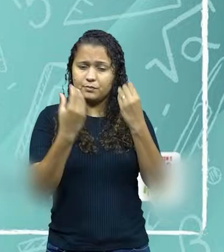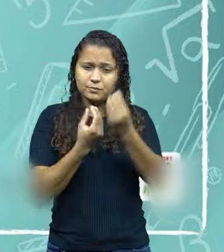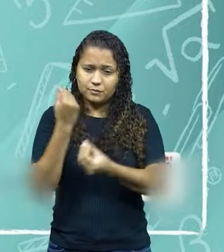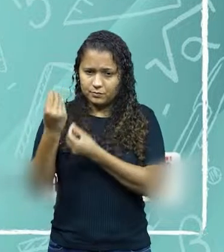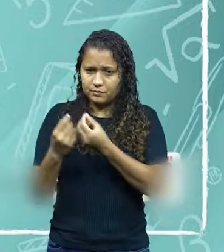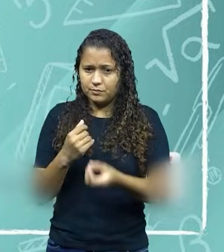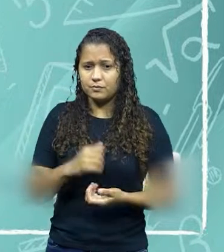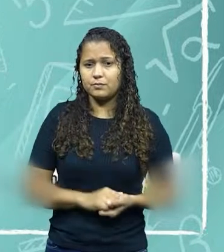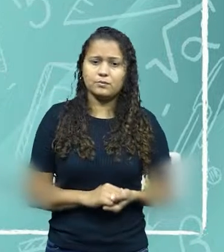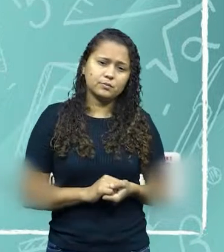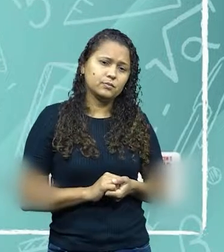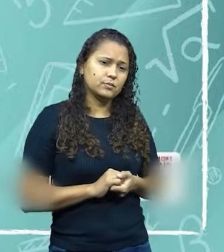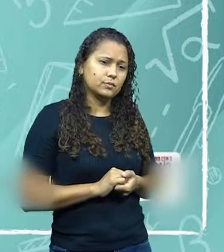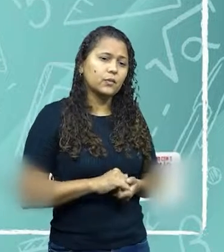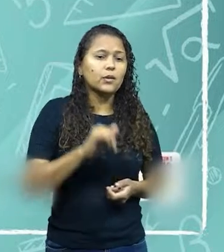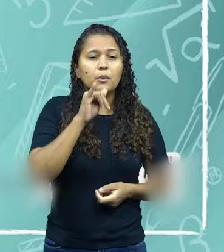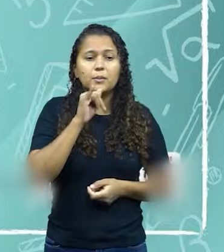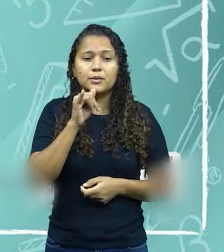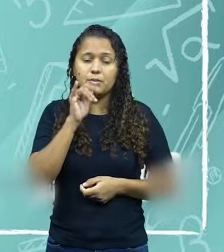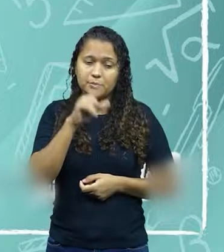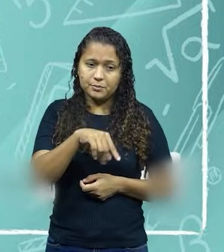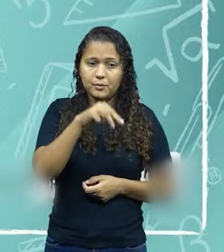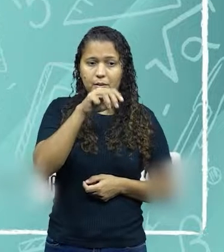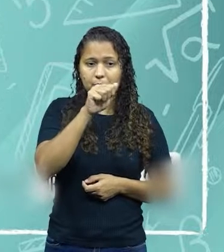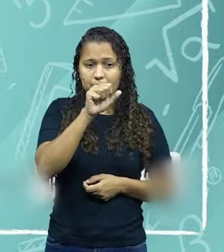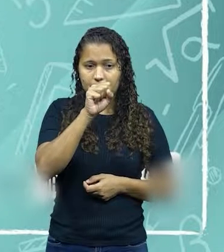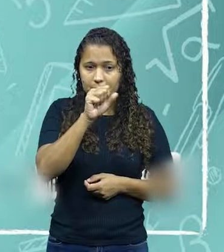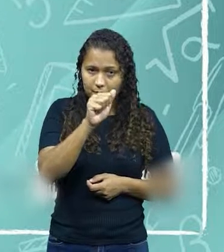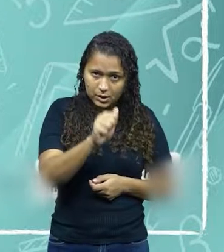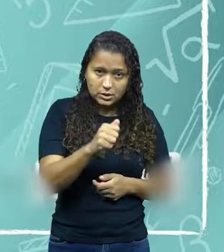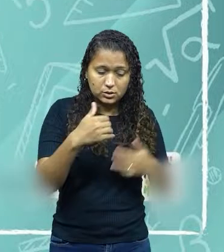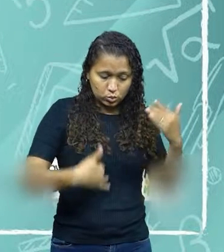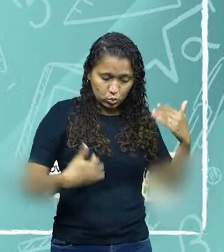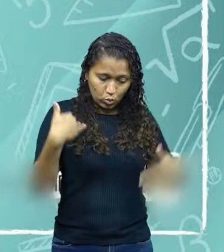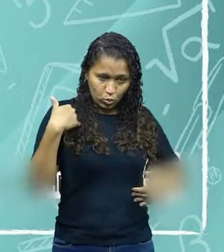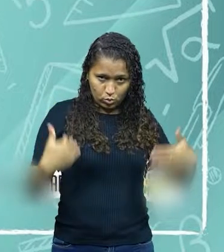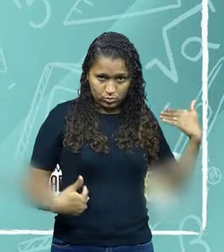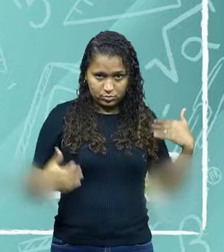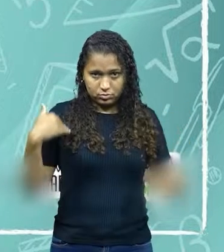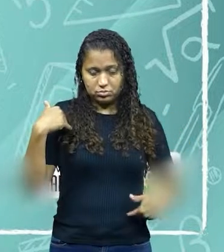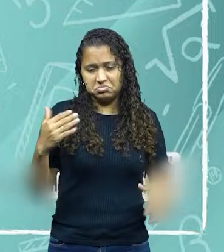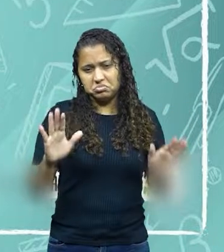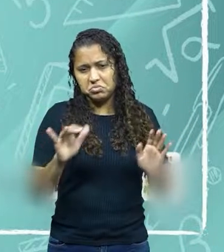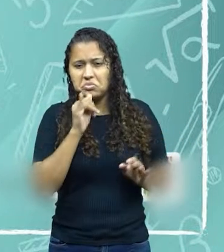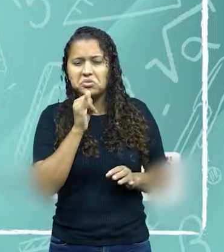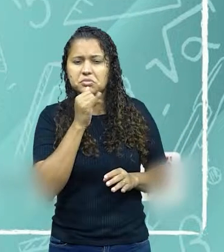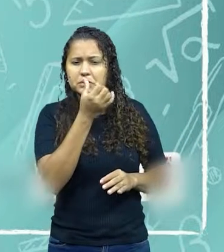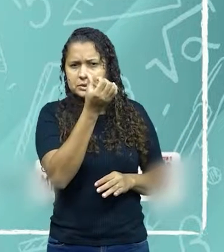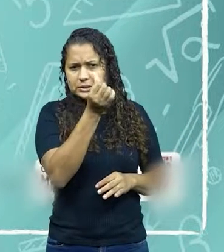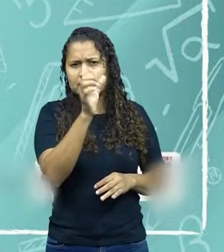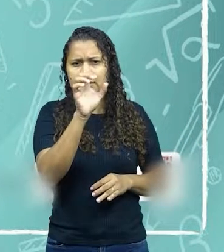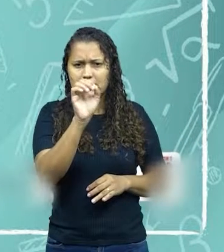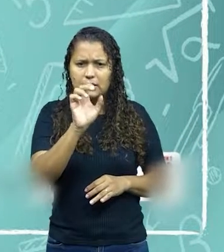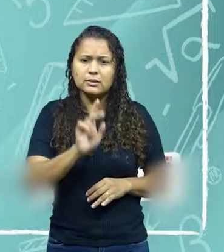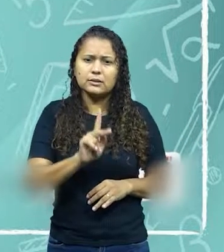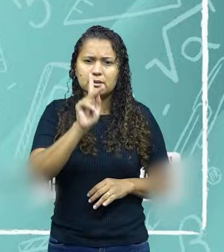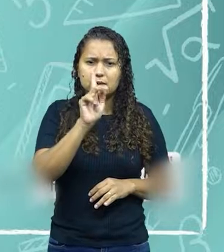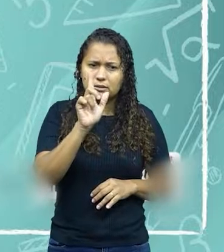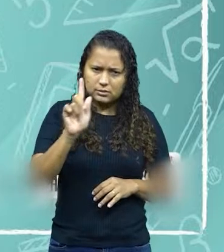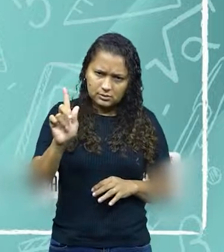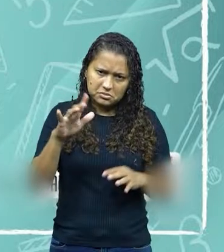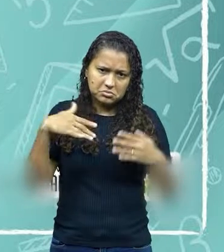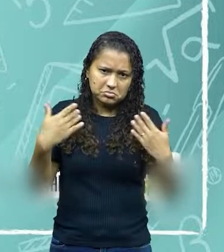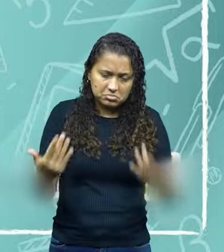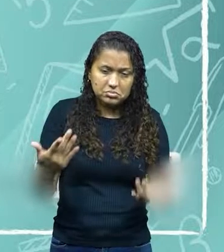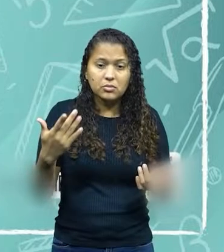essa quantificação? A gente pega o peso de um corpo, digamos com 60, o peso de um corpo